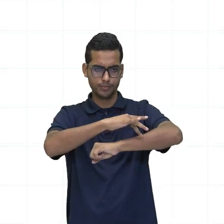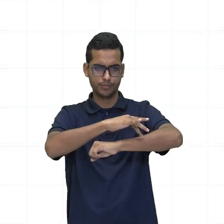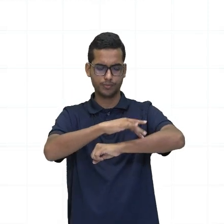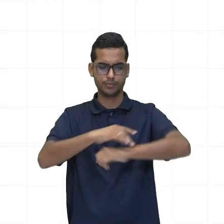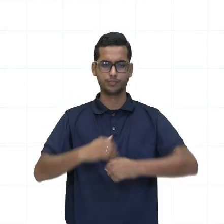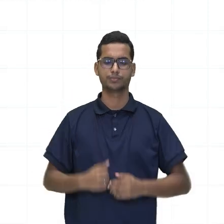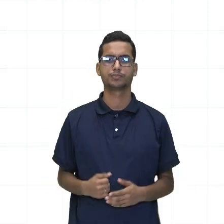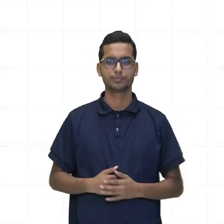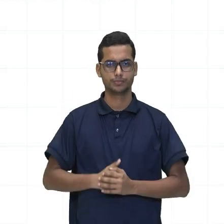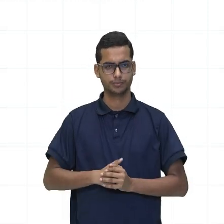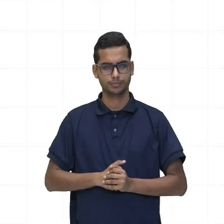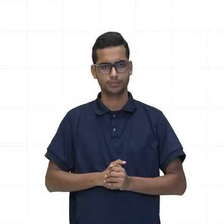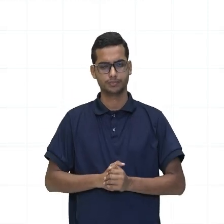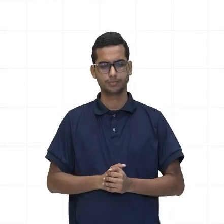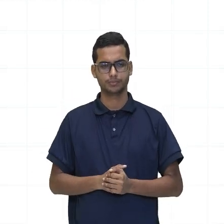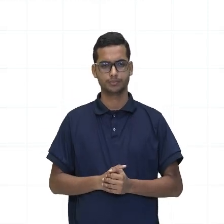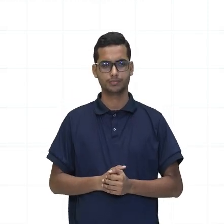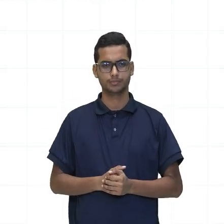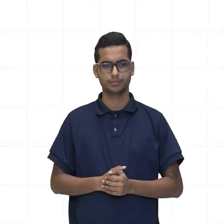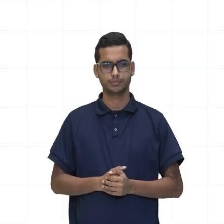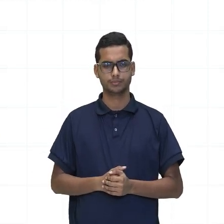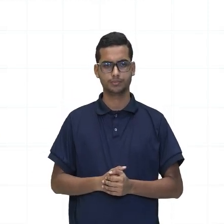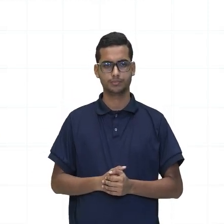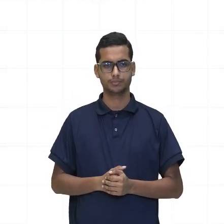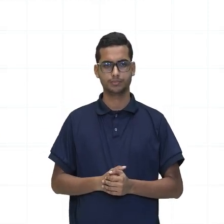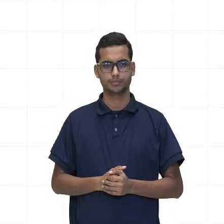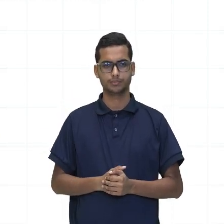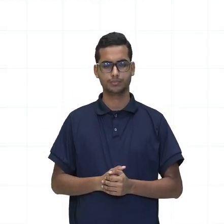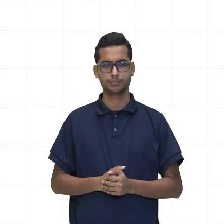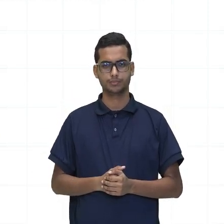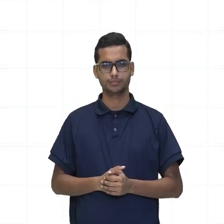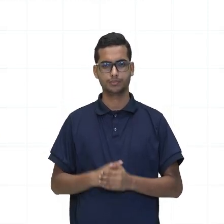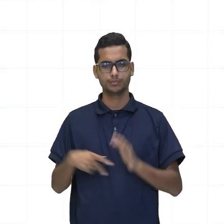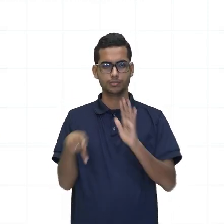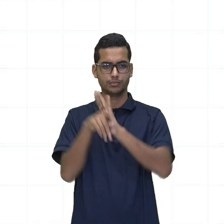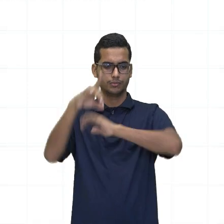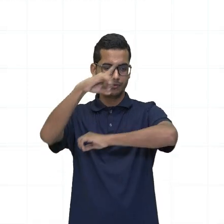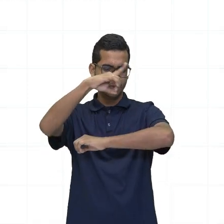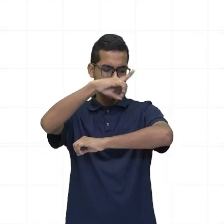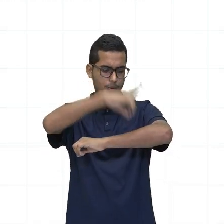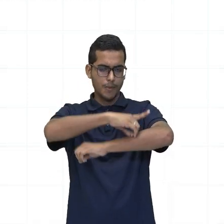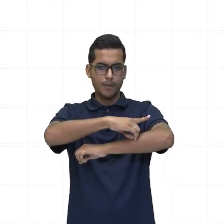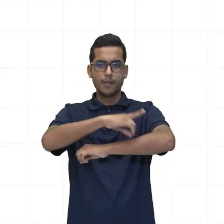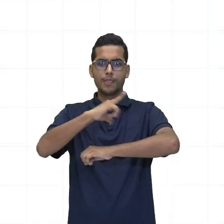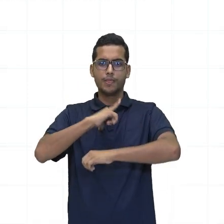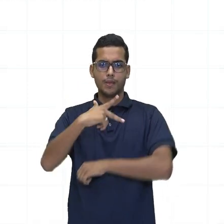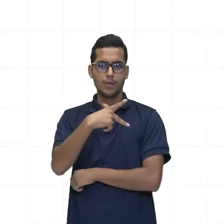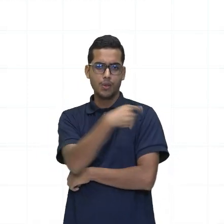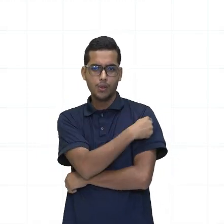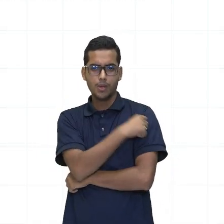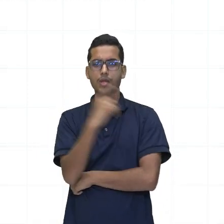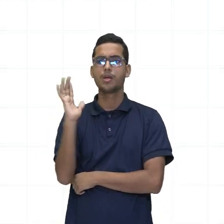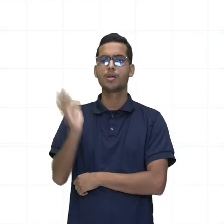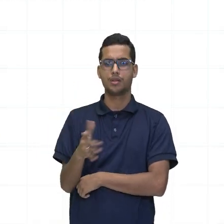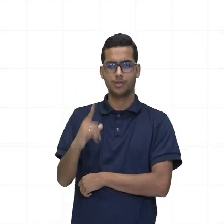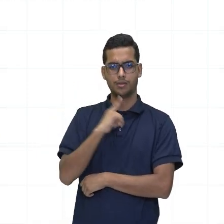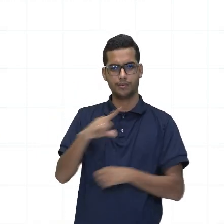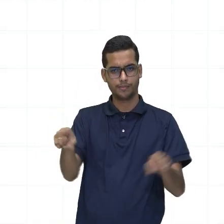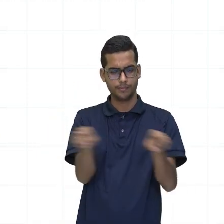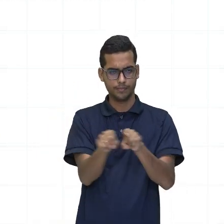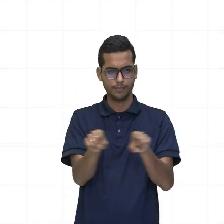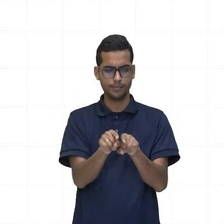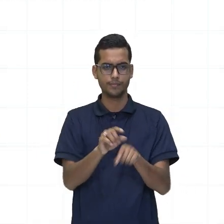né? Então, no caso aí, a dengue, nós já temos uma vacina contra ela. A febre amarela também já existe